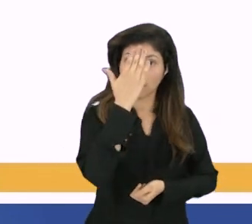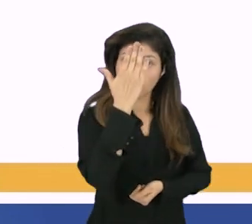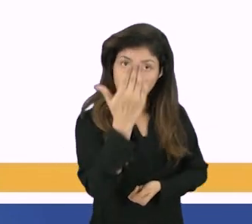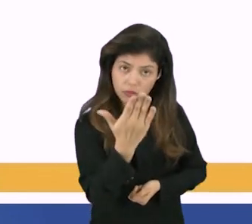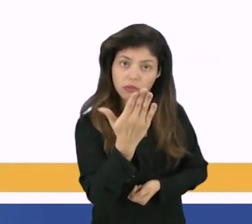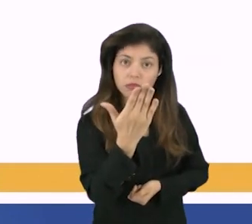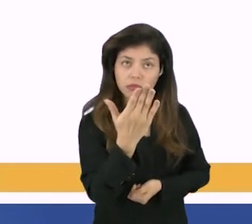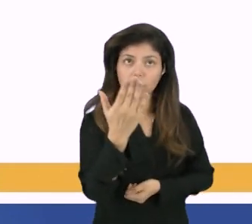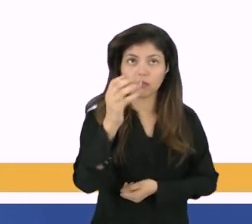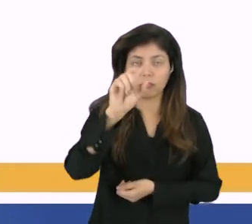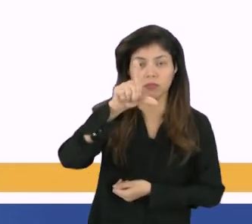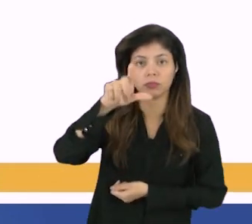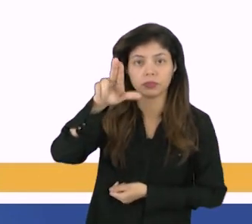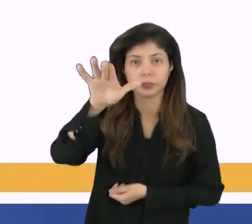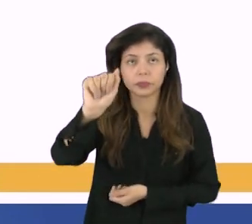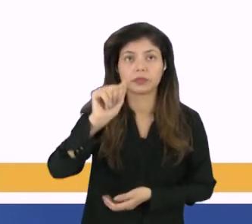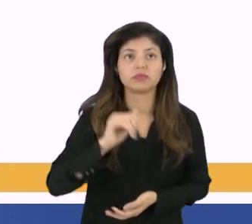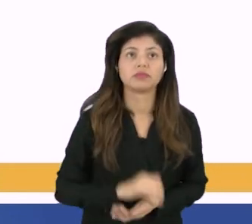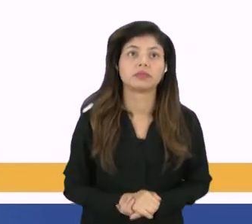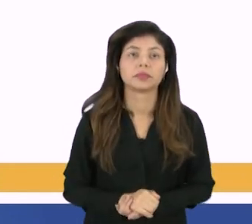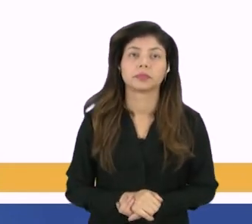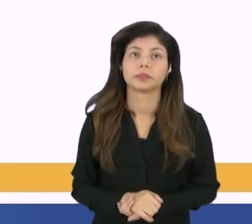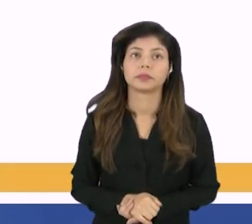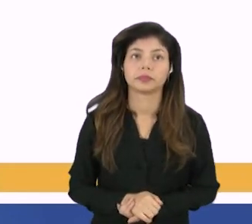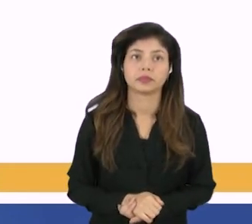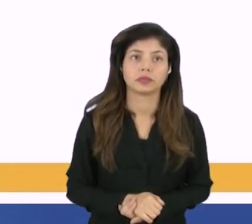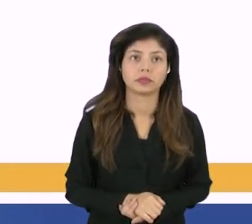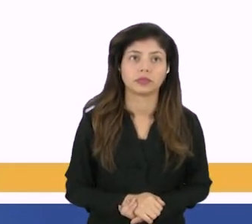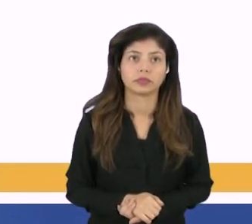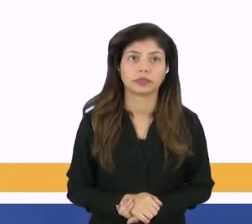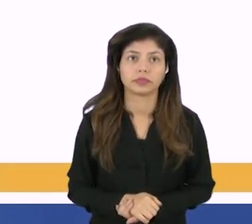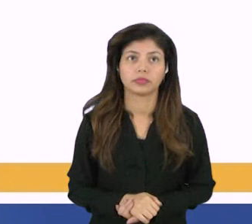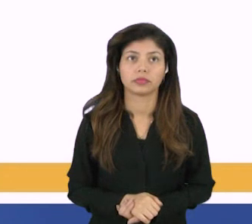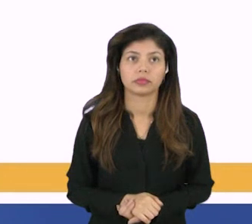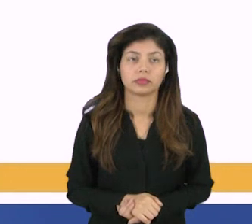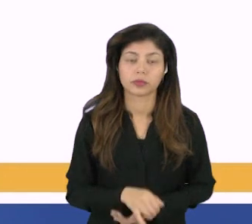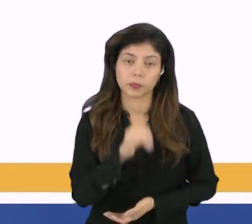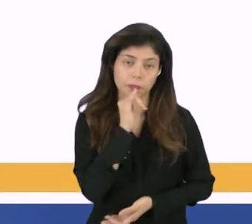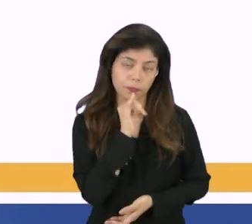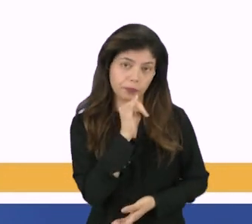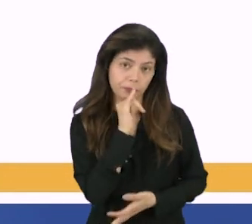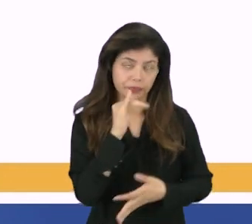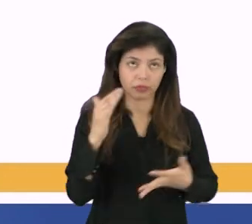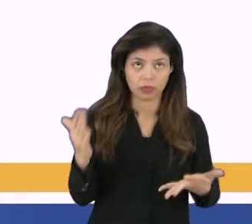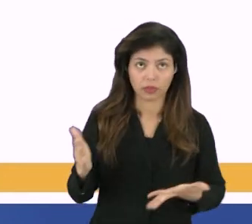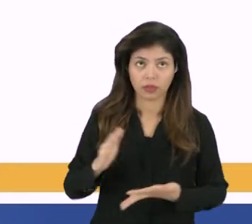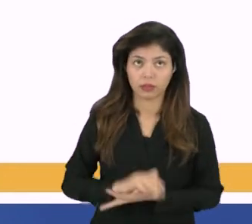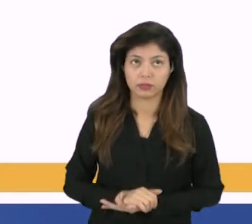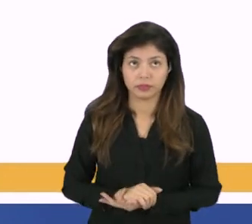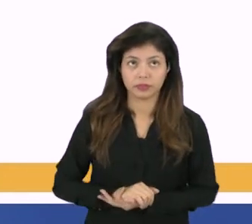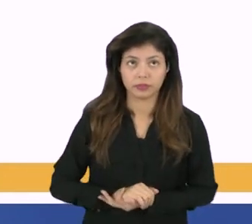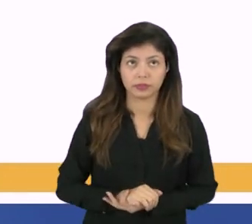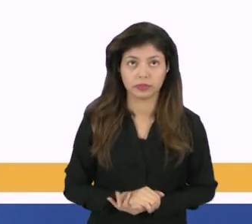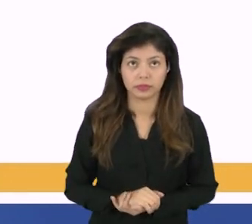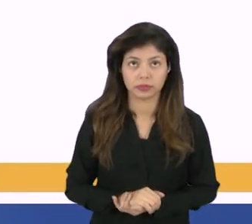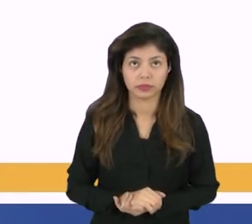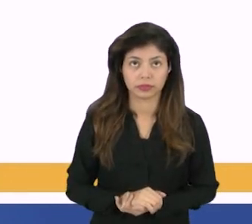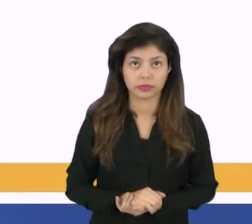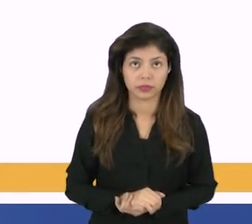Lua. E aí vamos ver, aqui um exemplo aqui de